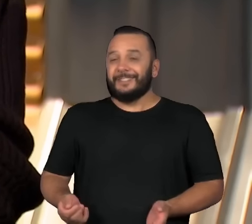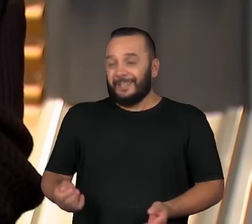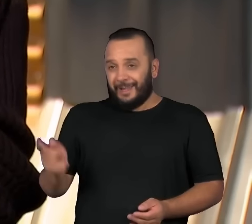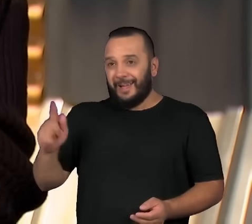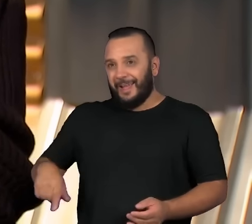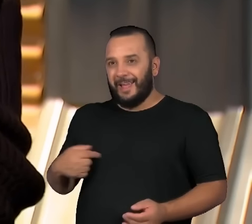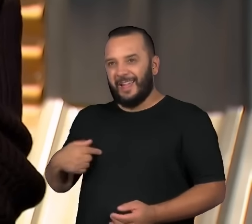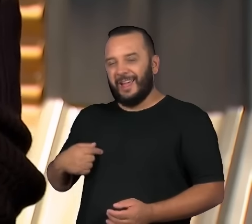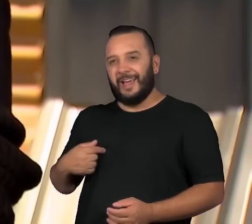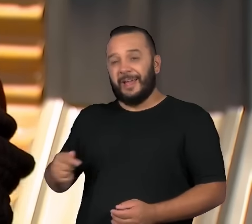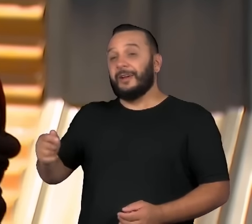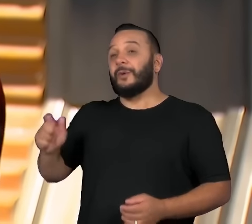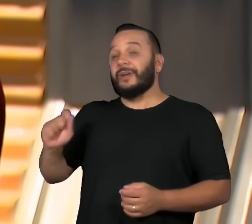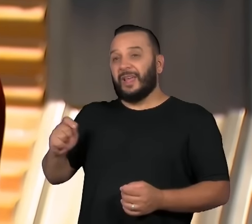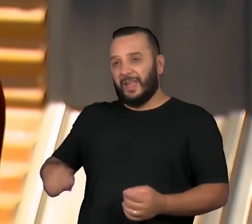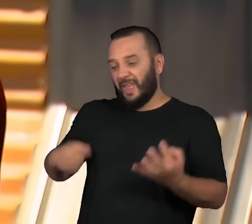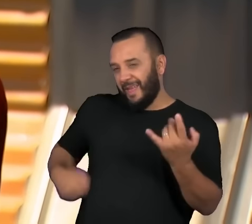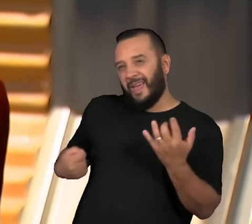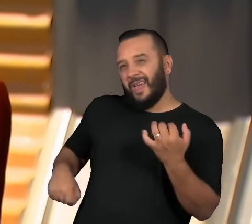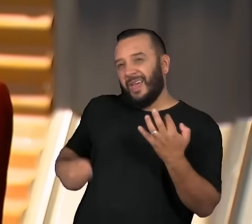do prazer, desculpa aí.